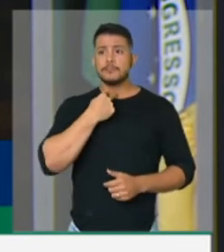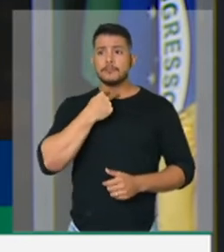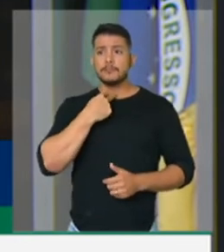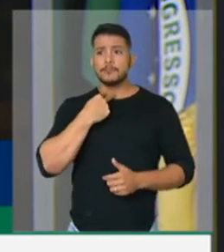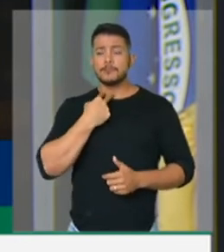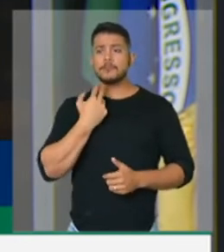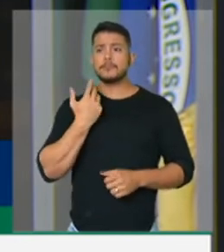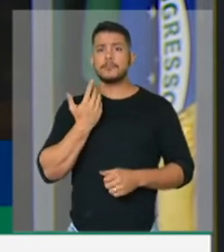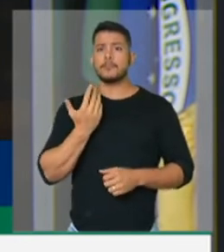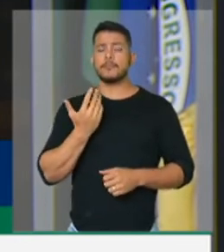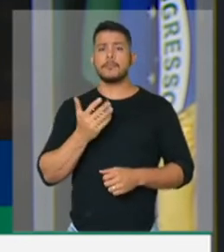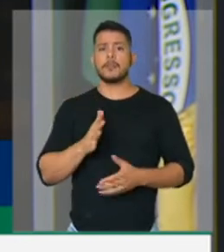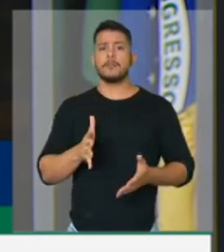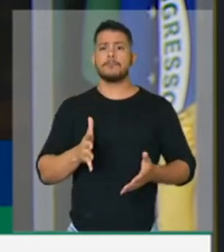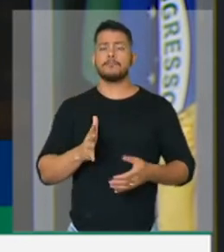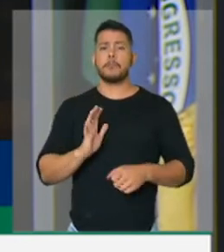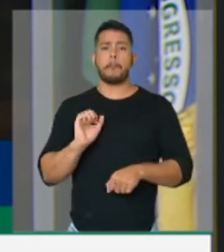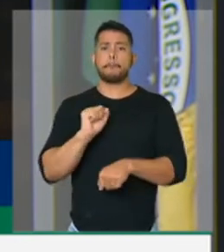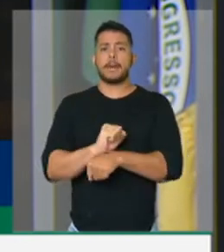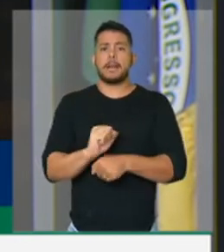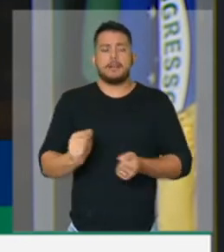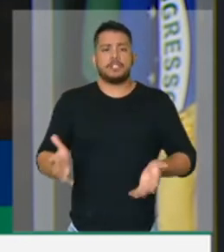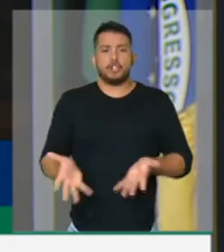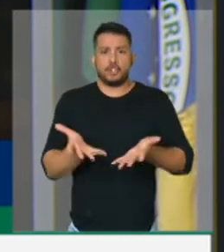desestimular o setor produtivo,